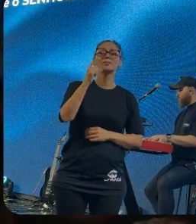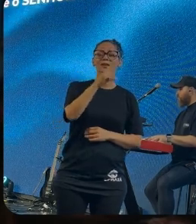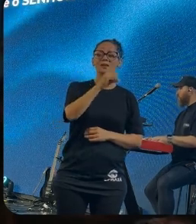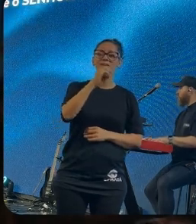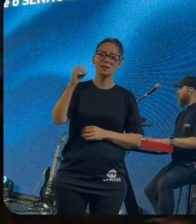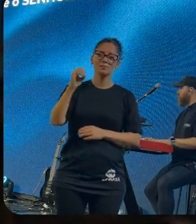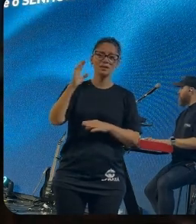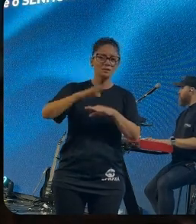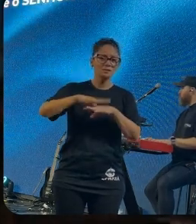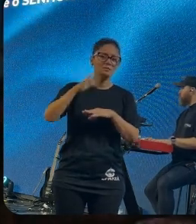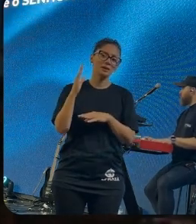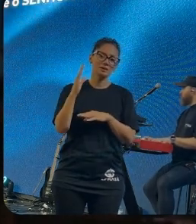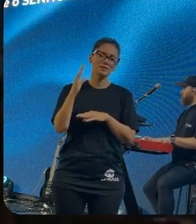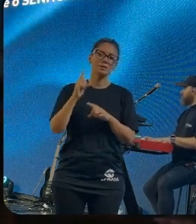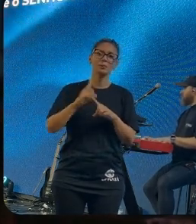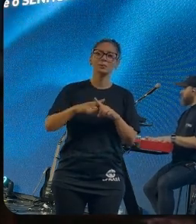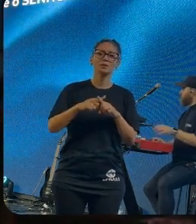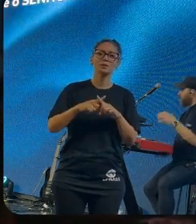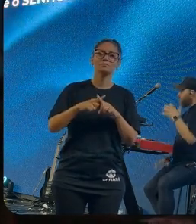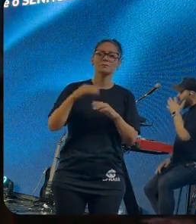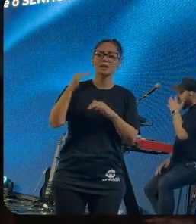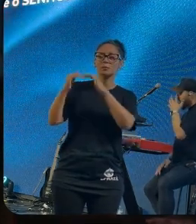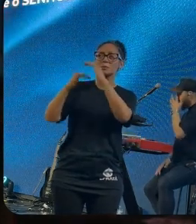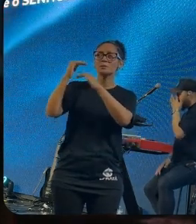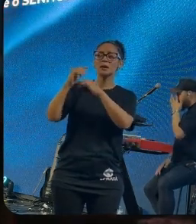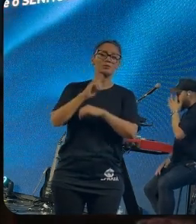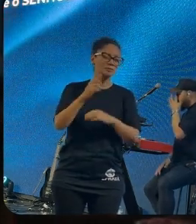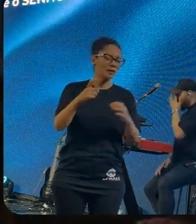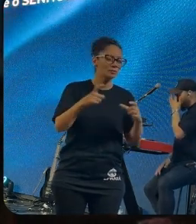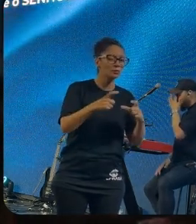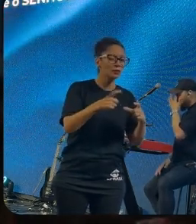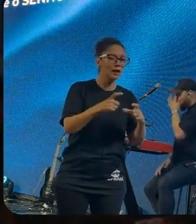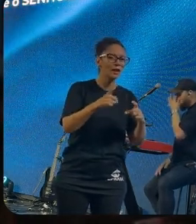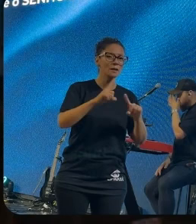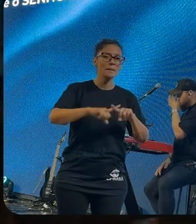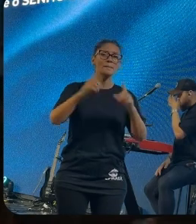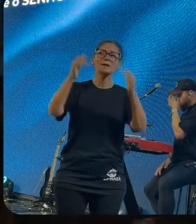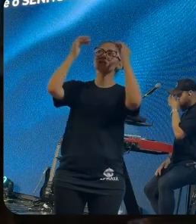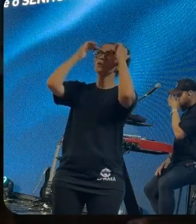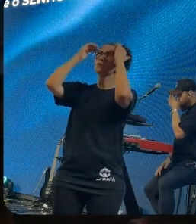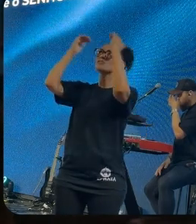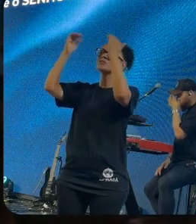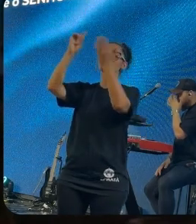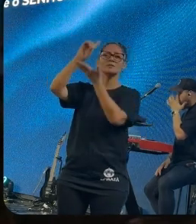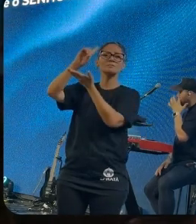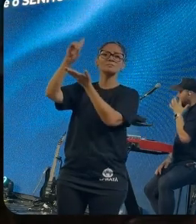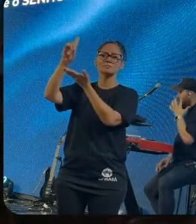a prosperidade não está no lugar, a prosperidade está na obediência.